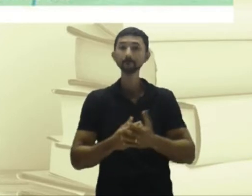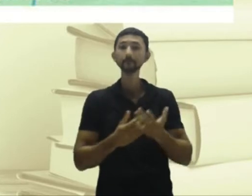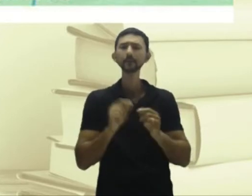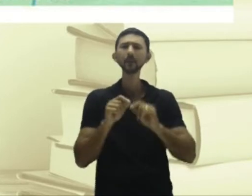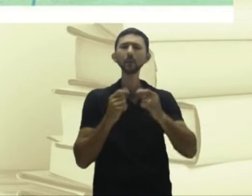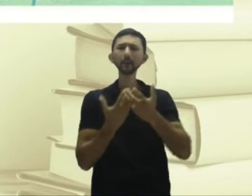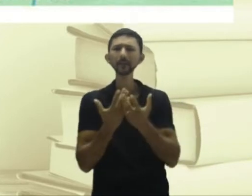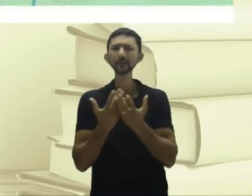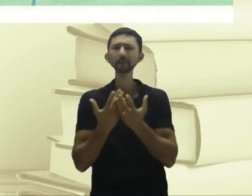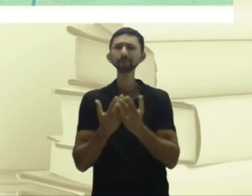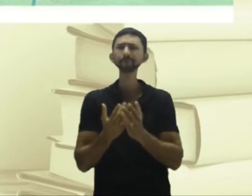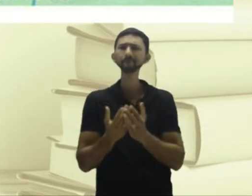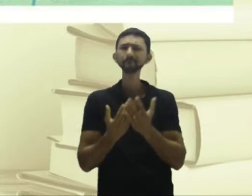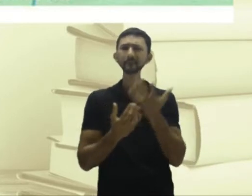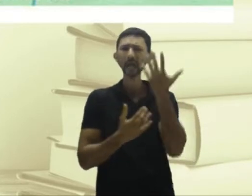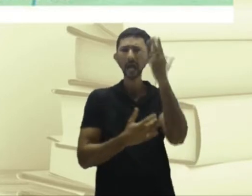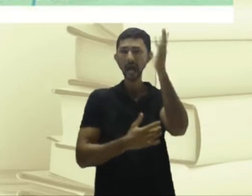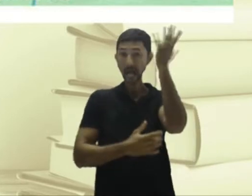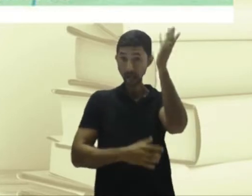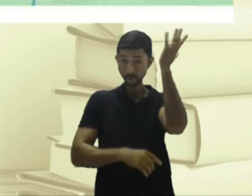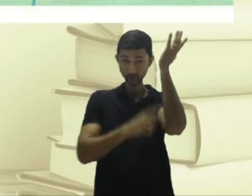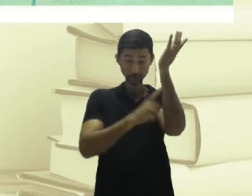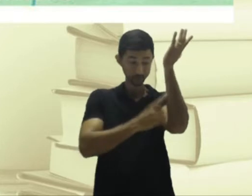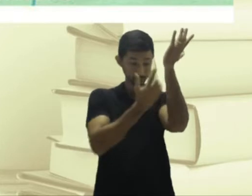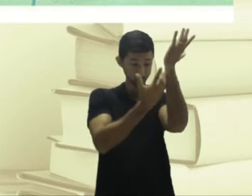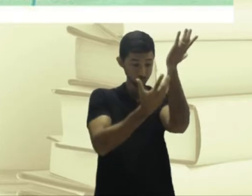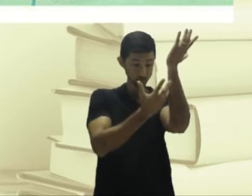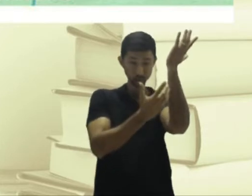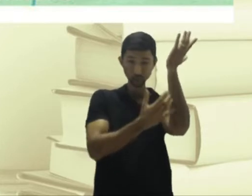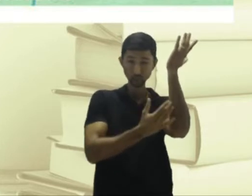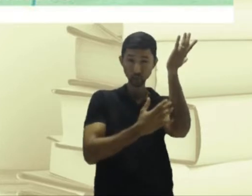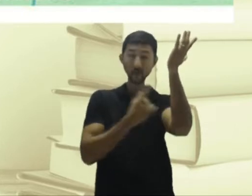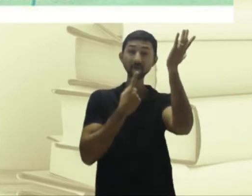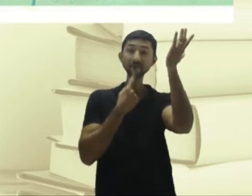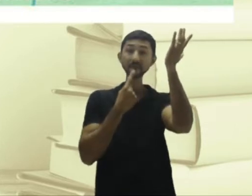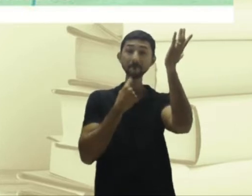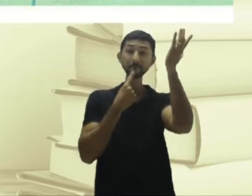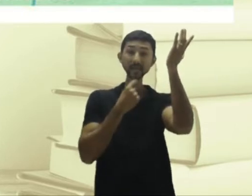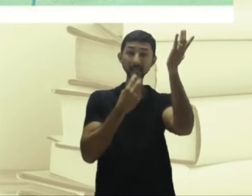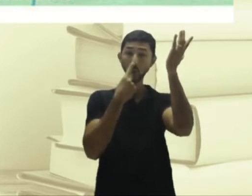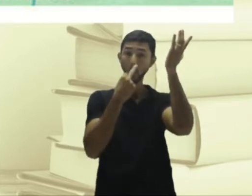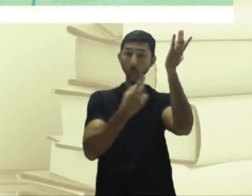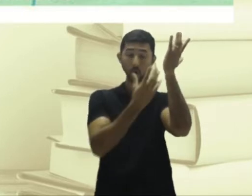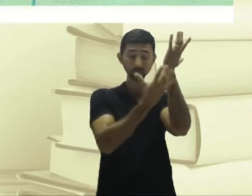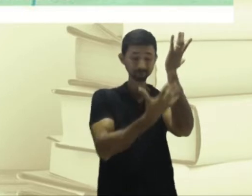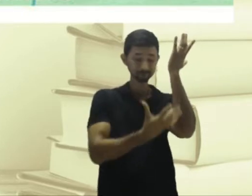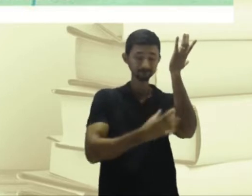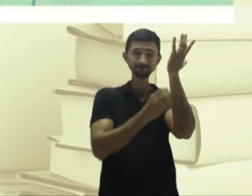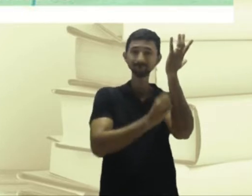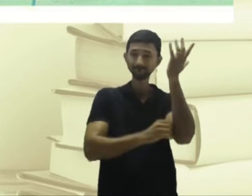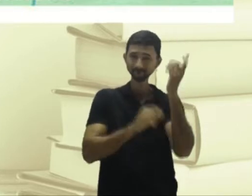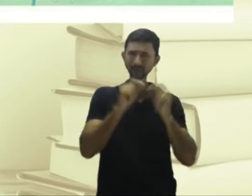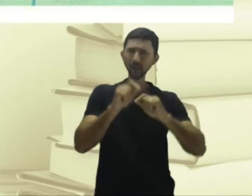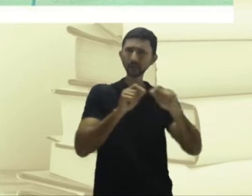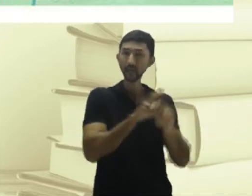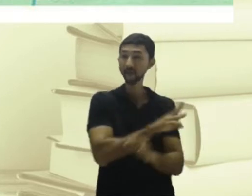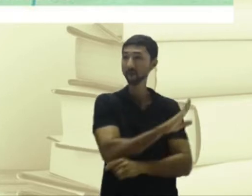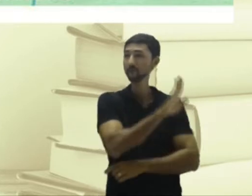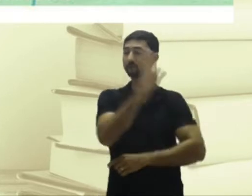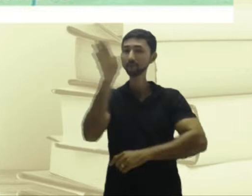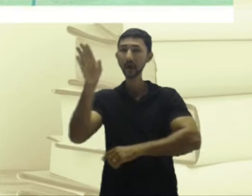retirava uma resina de cor avermelhada, que era muito utilizada